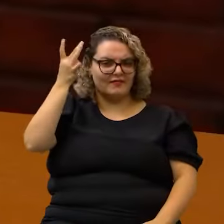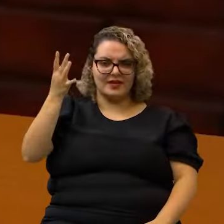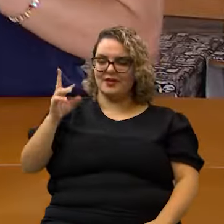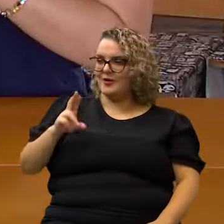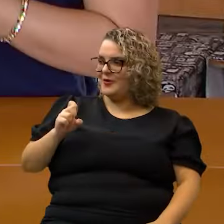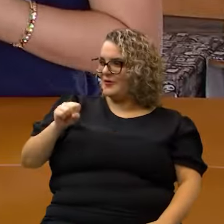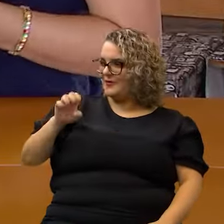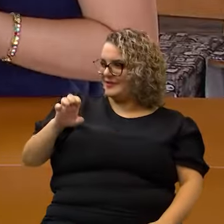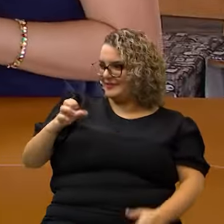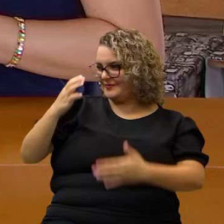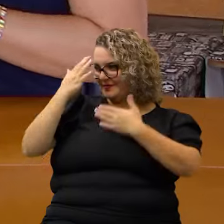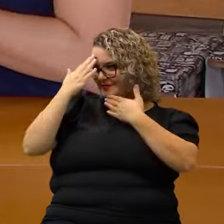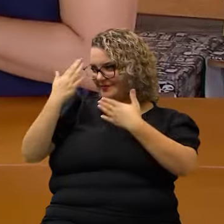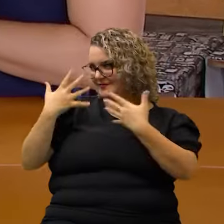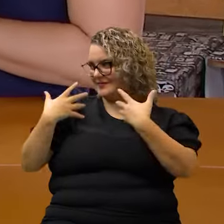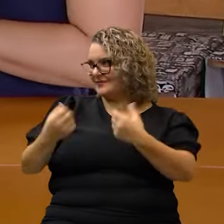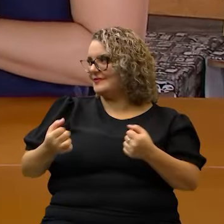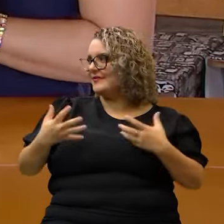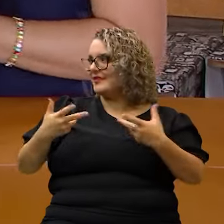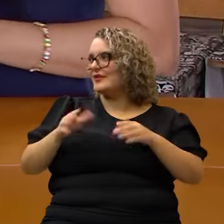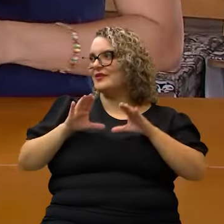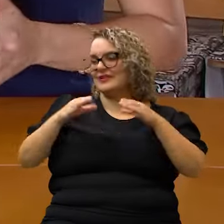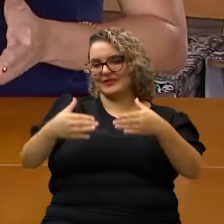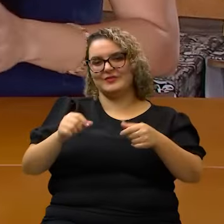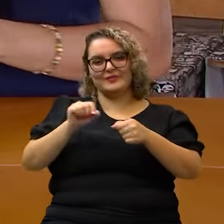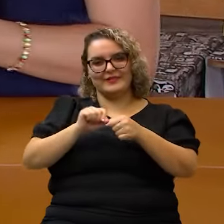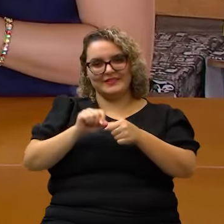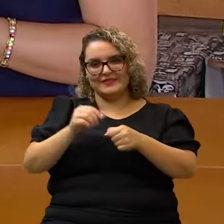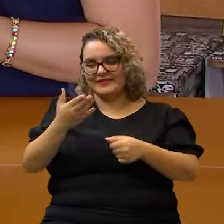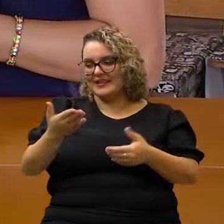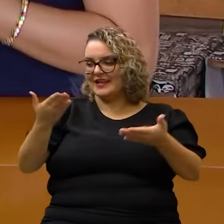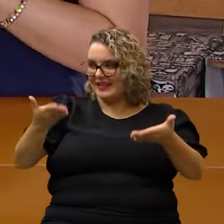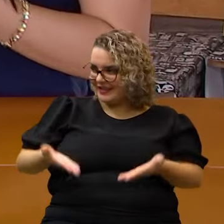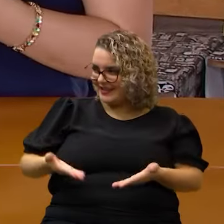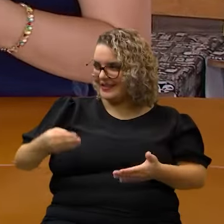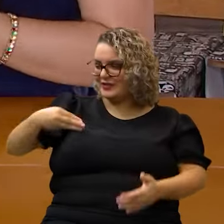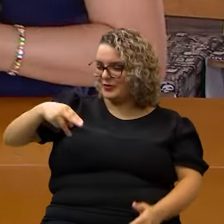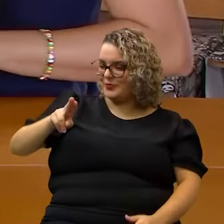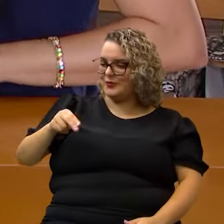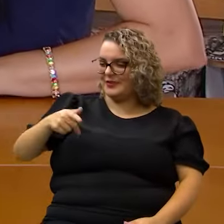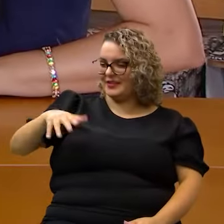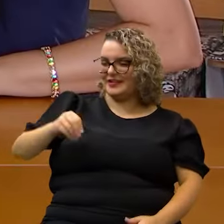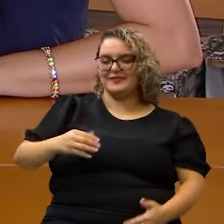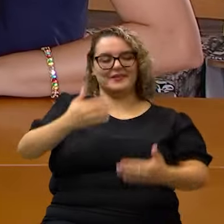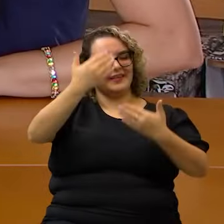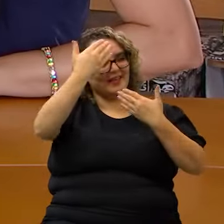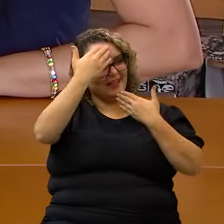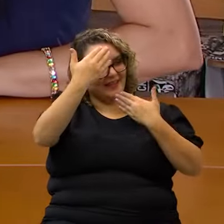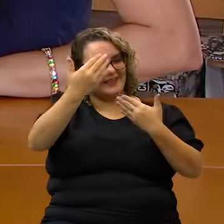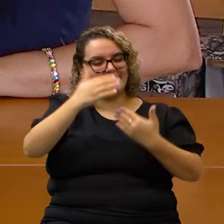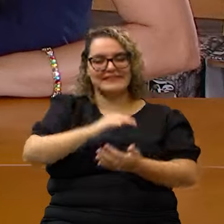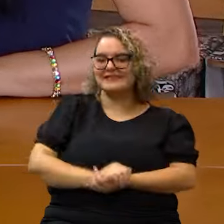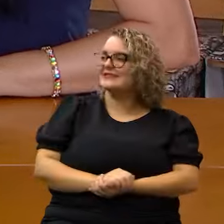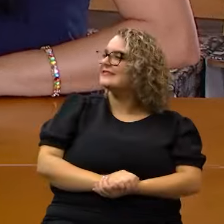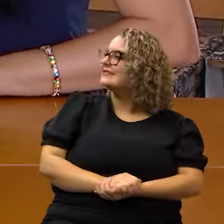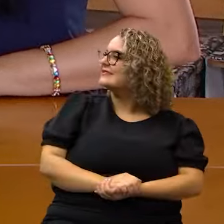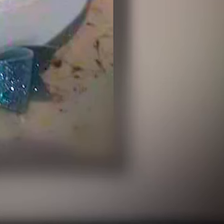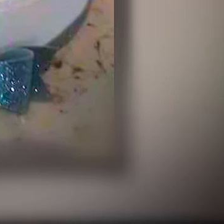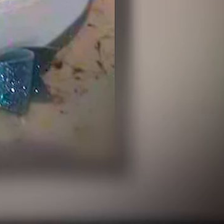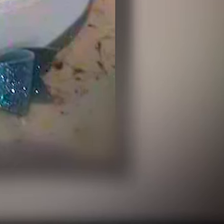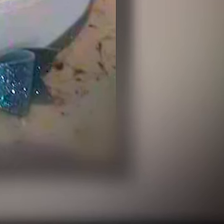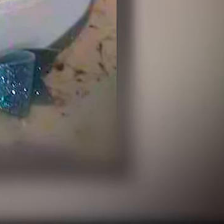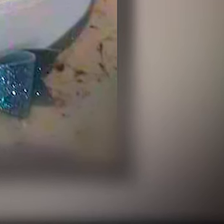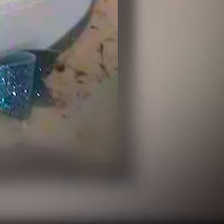Muito fácil. Rose, muito obrigada por ter recebido toda a nossa equipe do Faça Você Mesma aqui no seu Muquifo. Eu que agradeço.